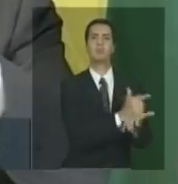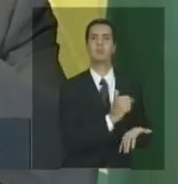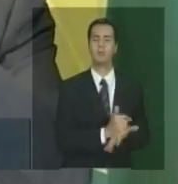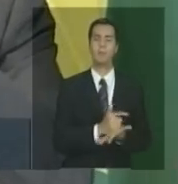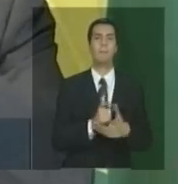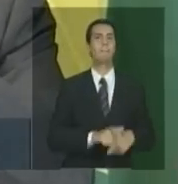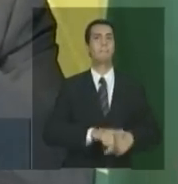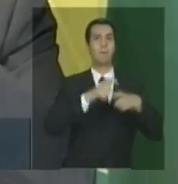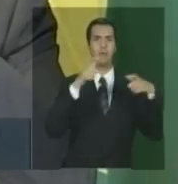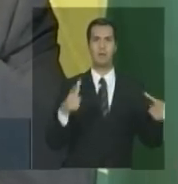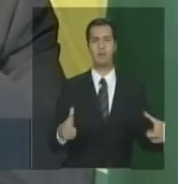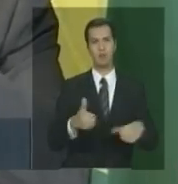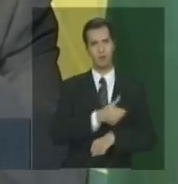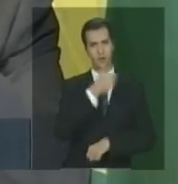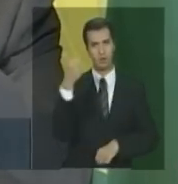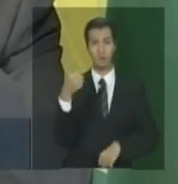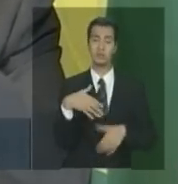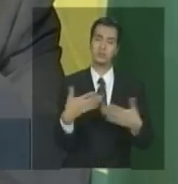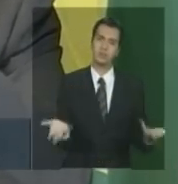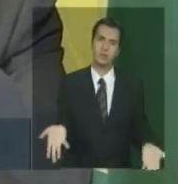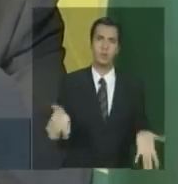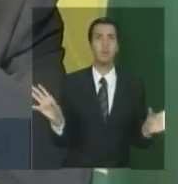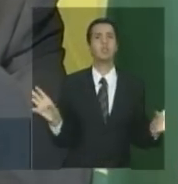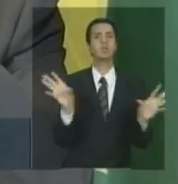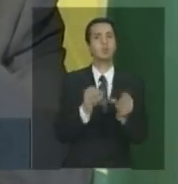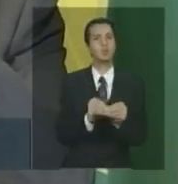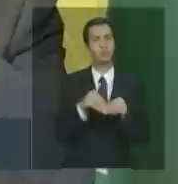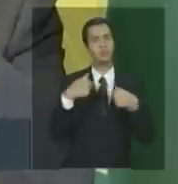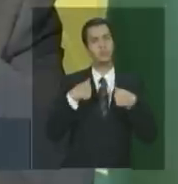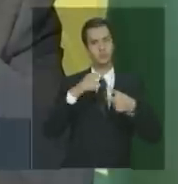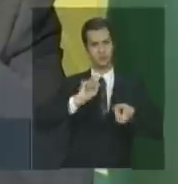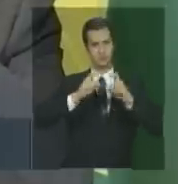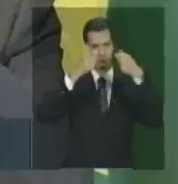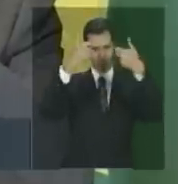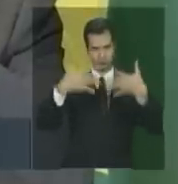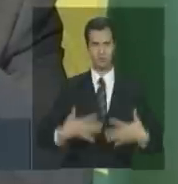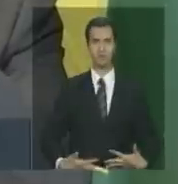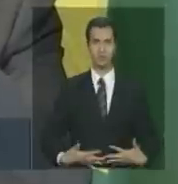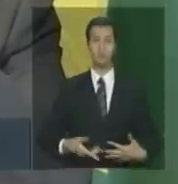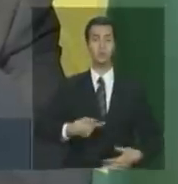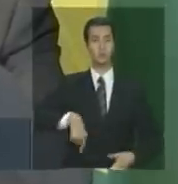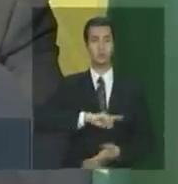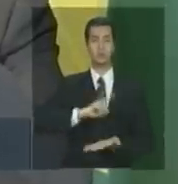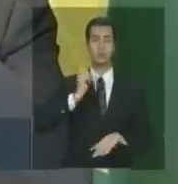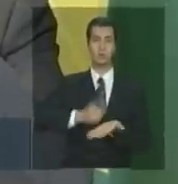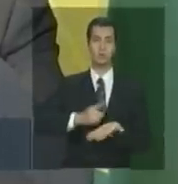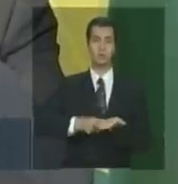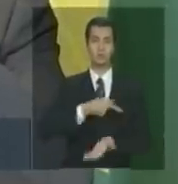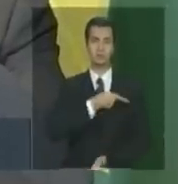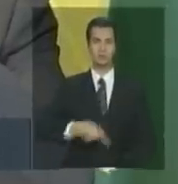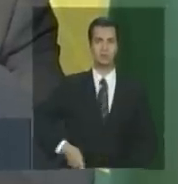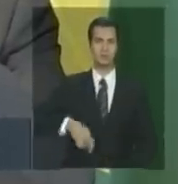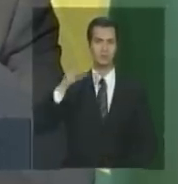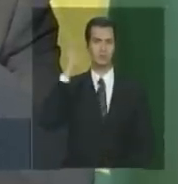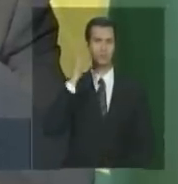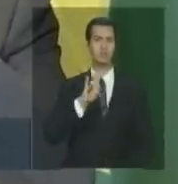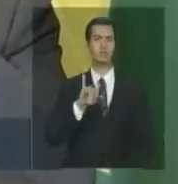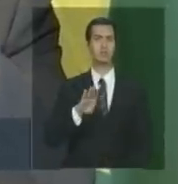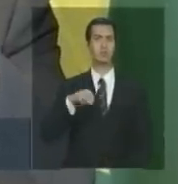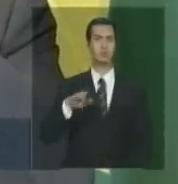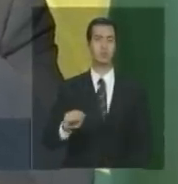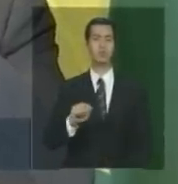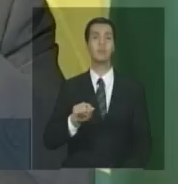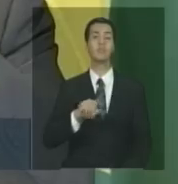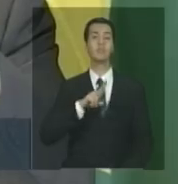investimentos. Em resumo, é isso que nós fizemos ali e combinamos, foi combinado com a presidenta Dilma, que